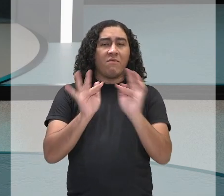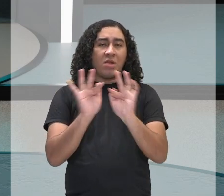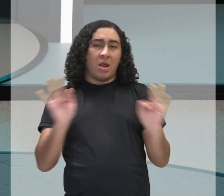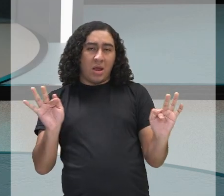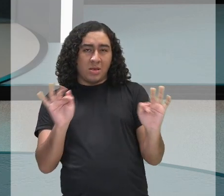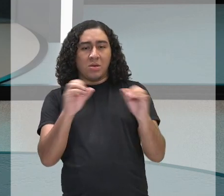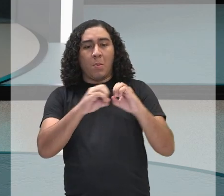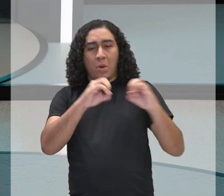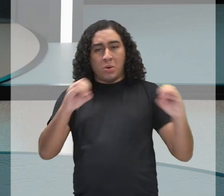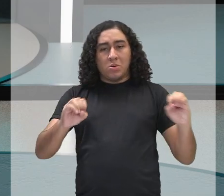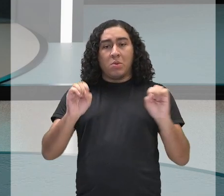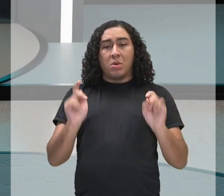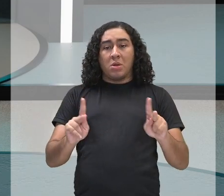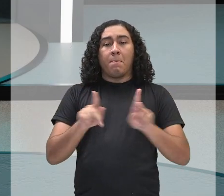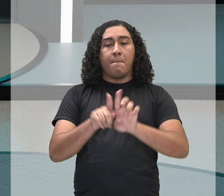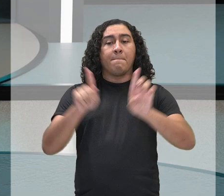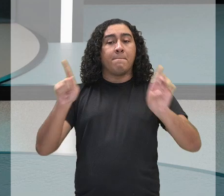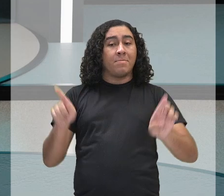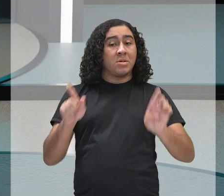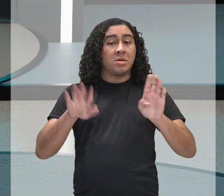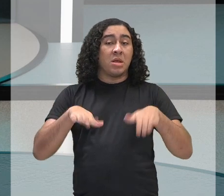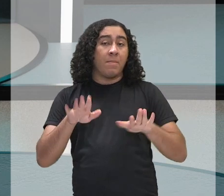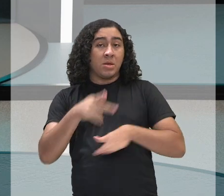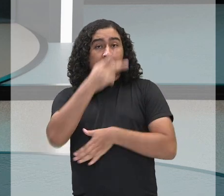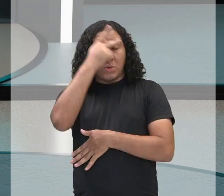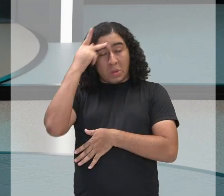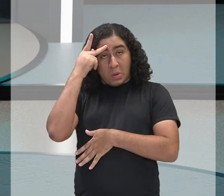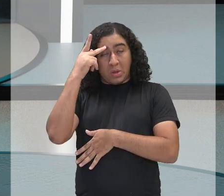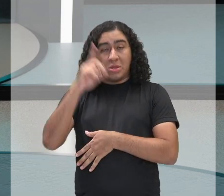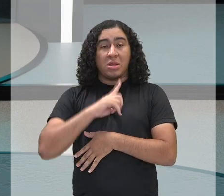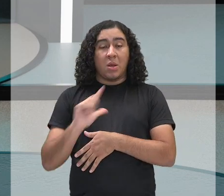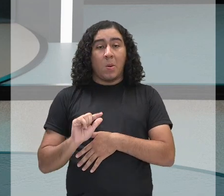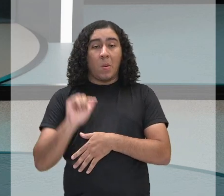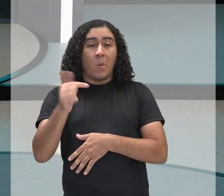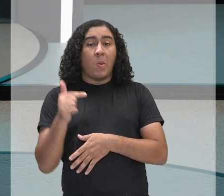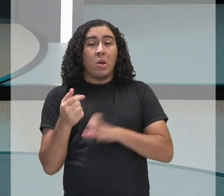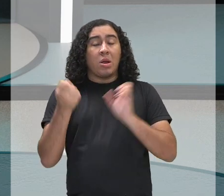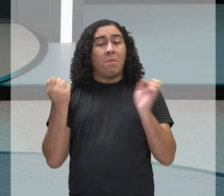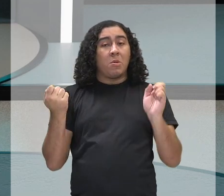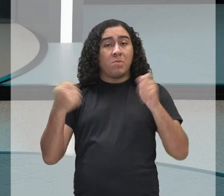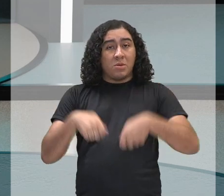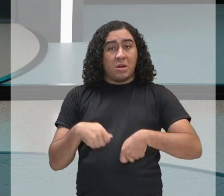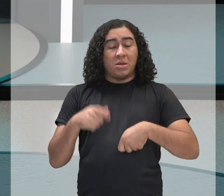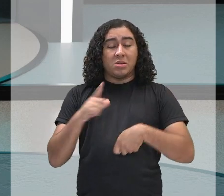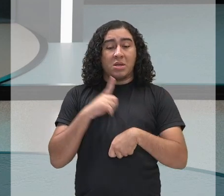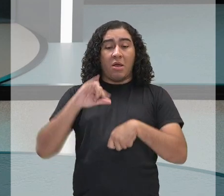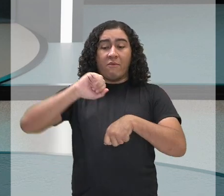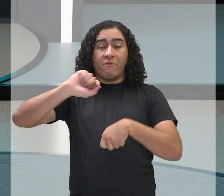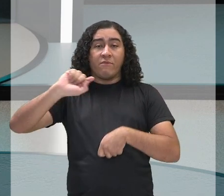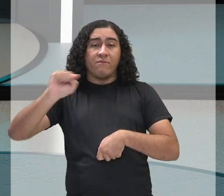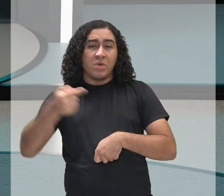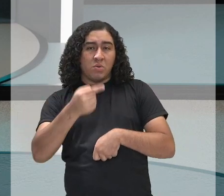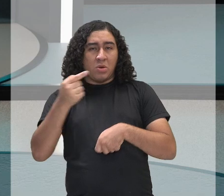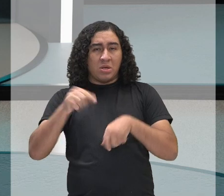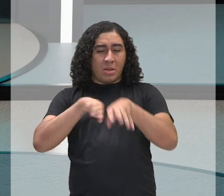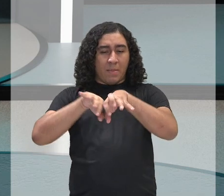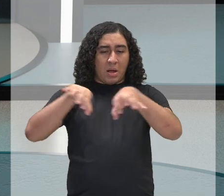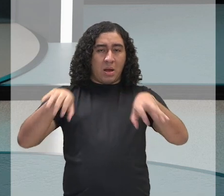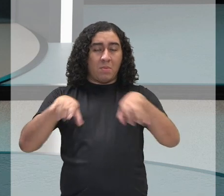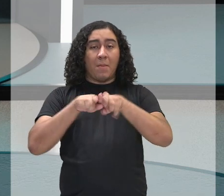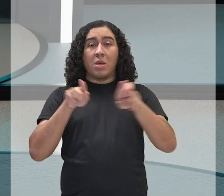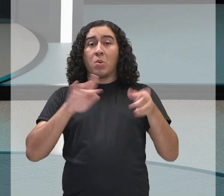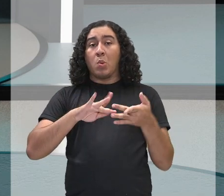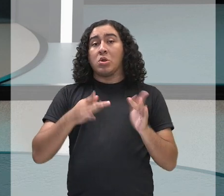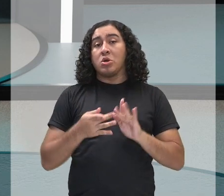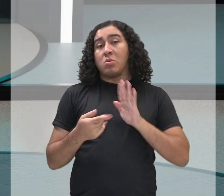oração, tá? Mas, a depender do falante, ele pode aparecer em outras posições, normalmente separados por vírgulas. Mas ali o contexto vai indicar